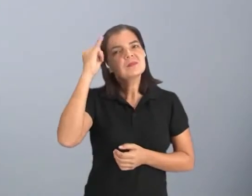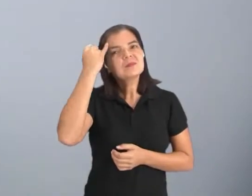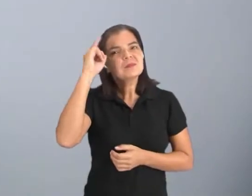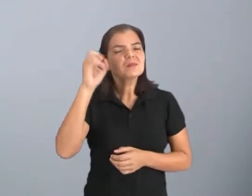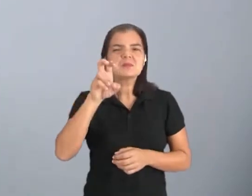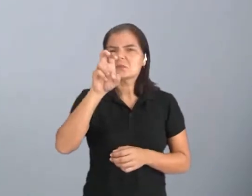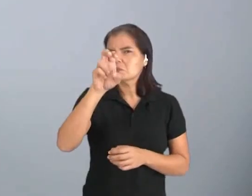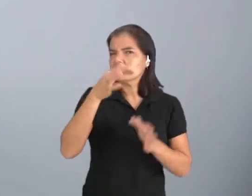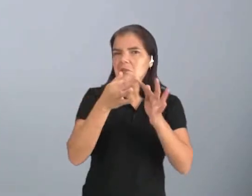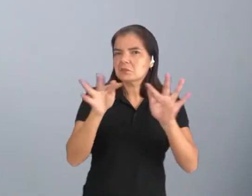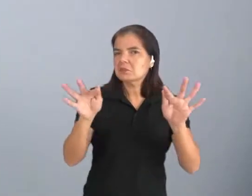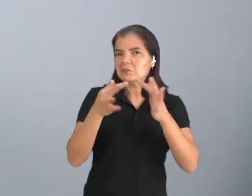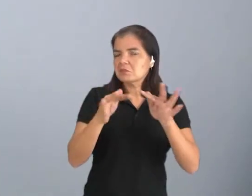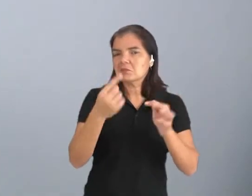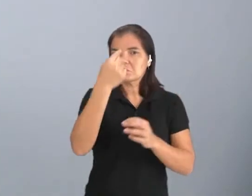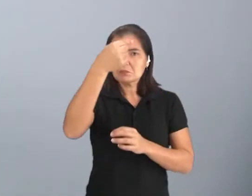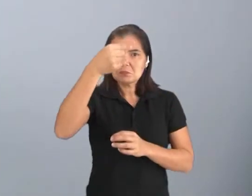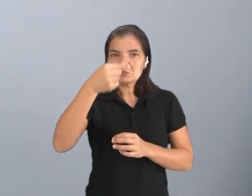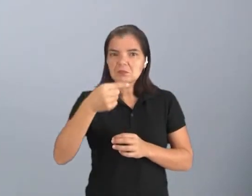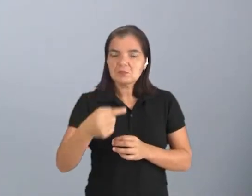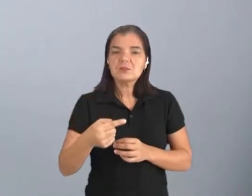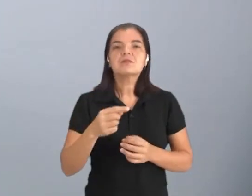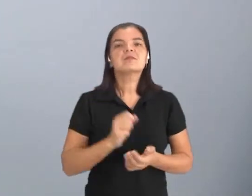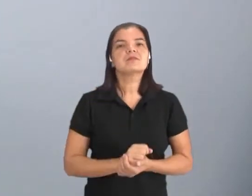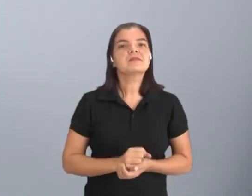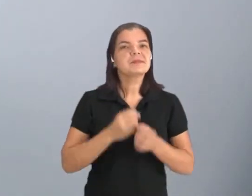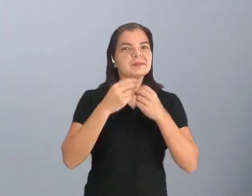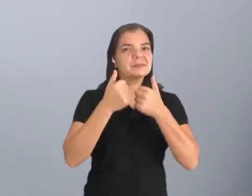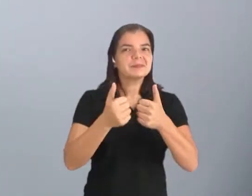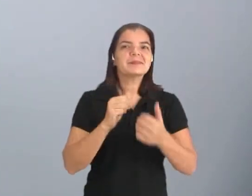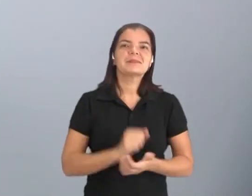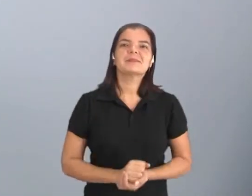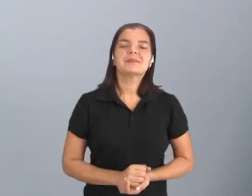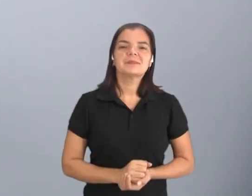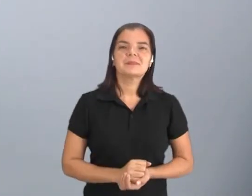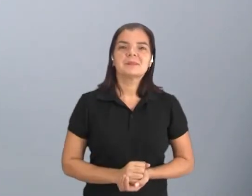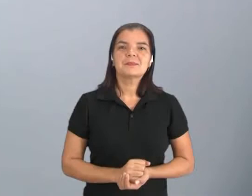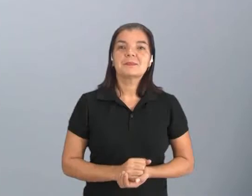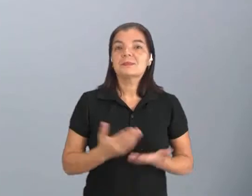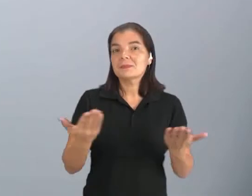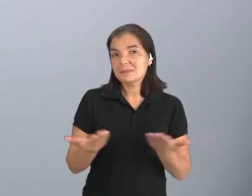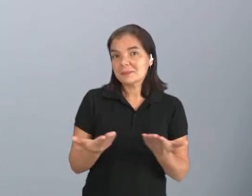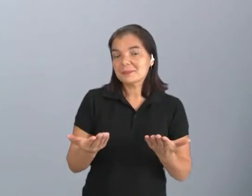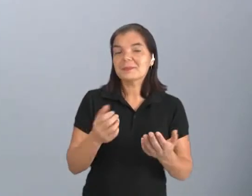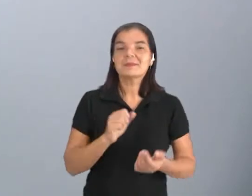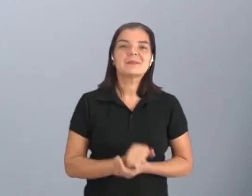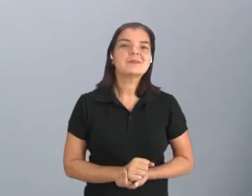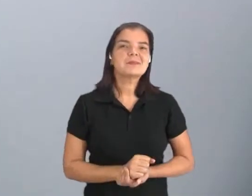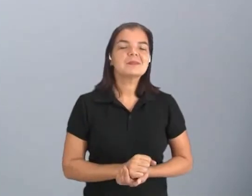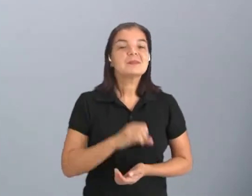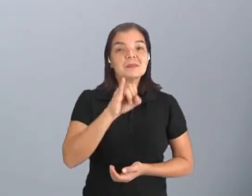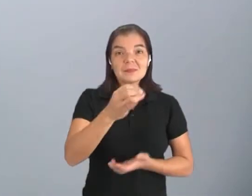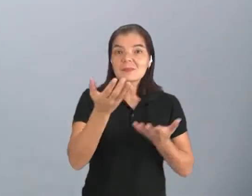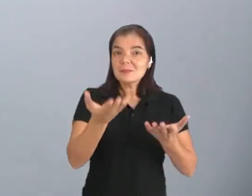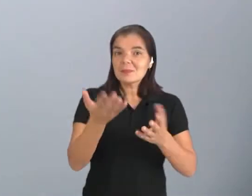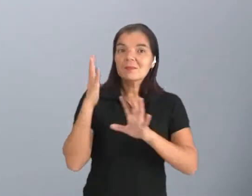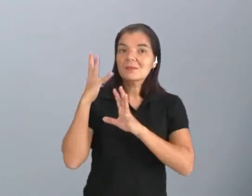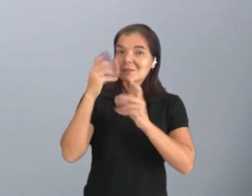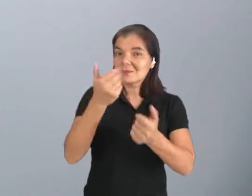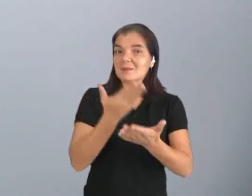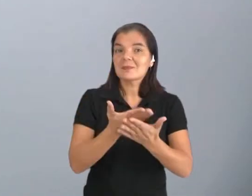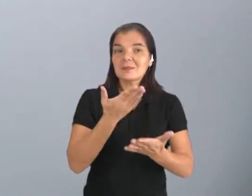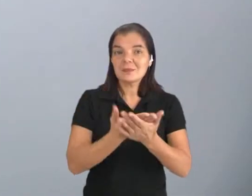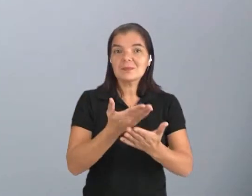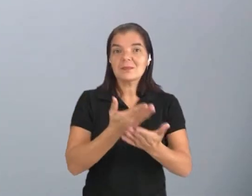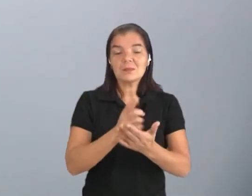até 5 frases, uma para cada tipo de conjunção. Tudo bem? Bom, por hoje era isso. Se vocês querem rever essa